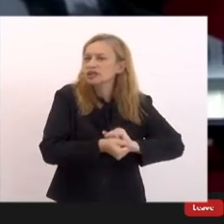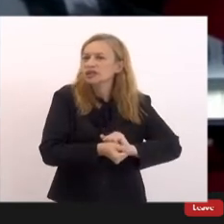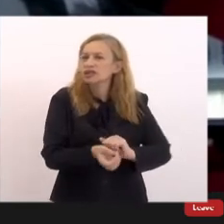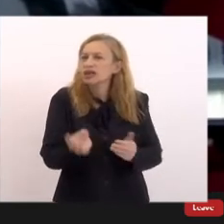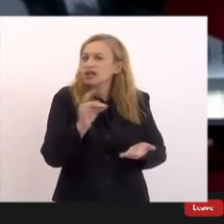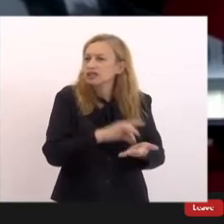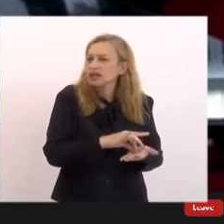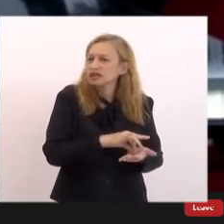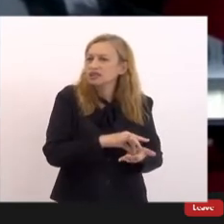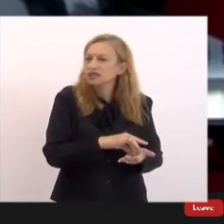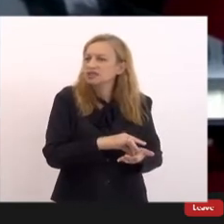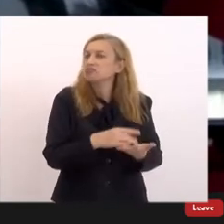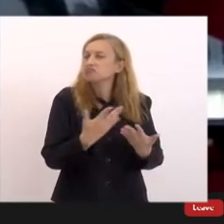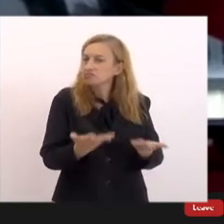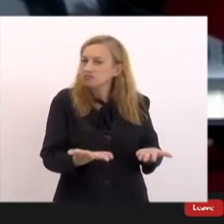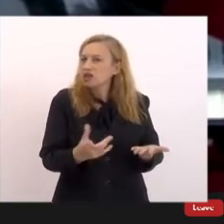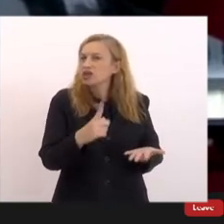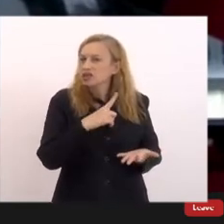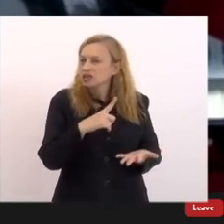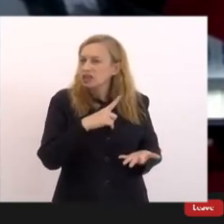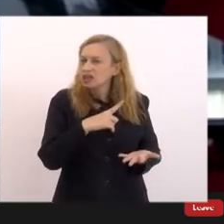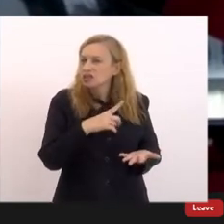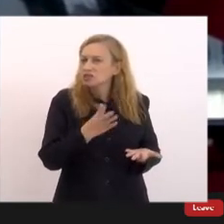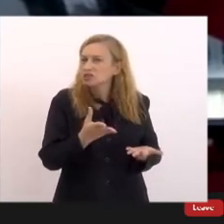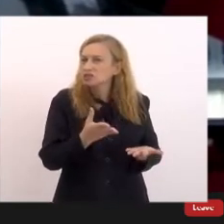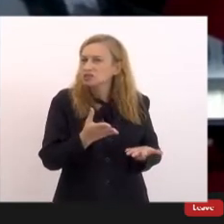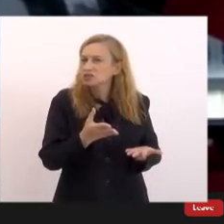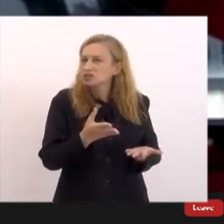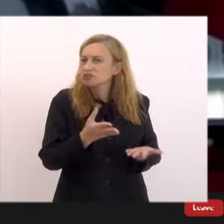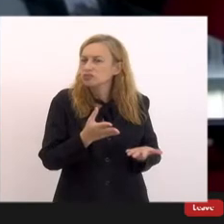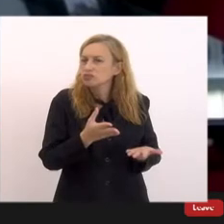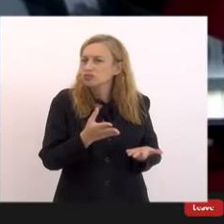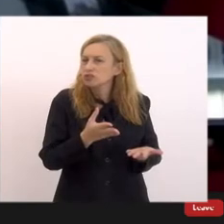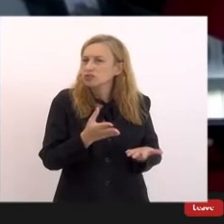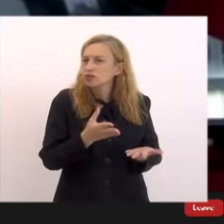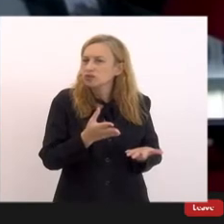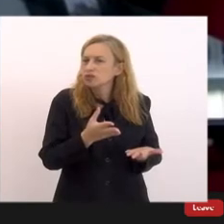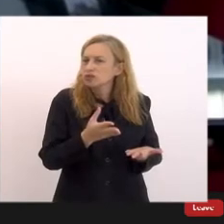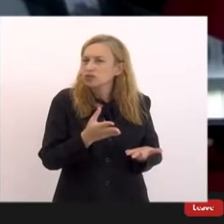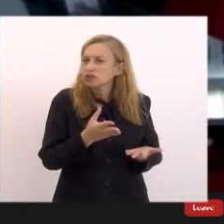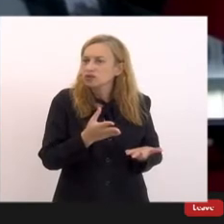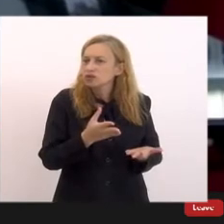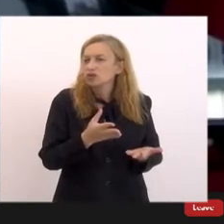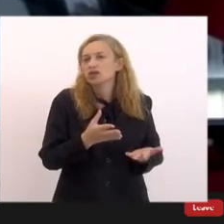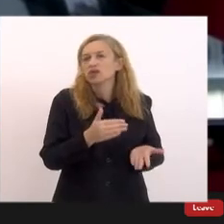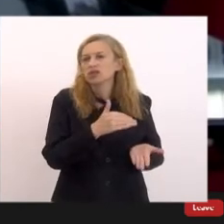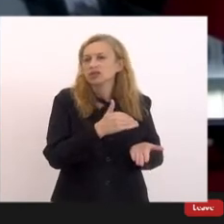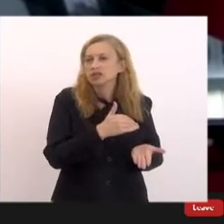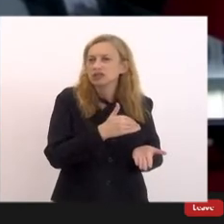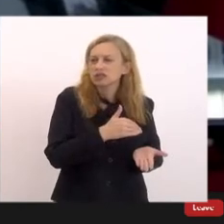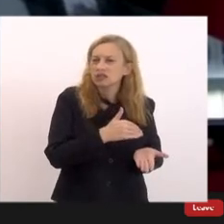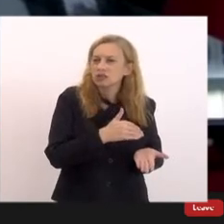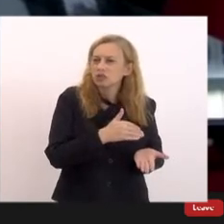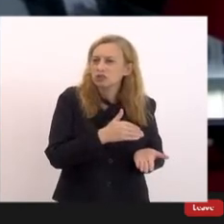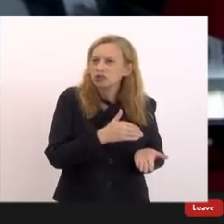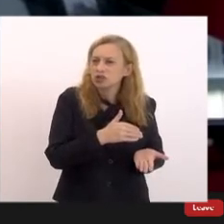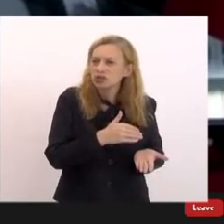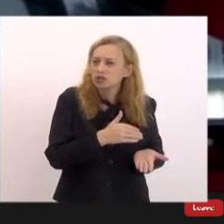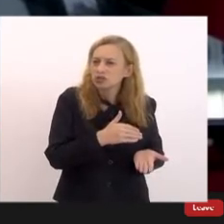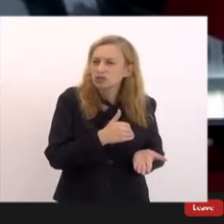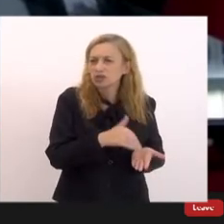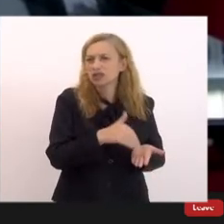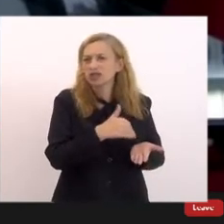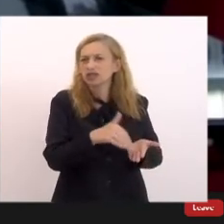momento. Existe uma área que dentro da saúde, uma subsecretaria que cuida justamente